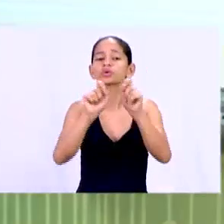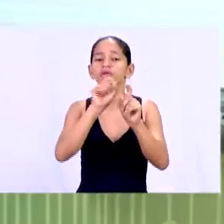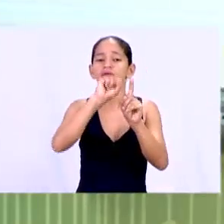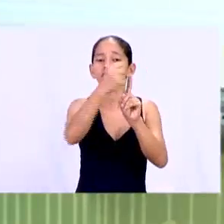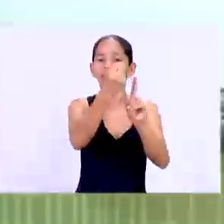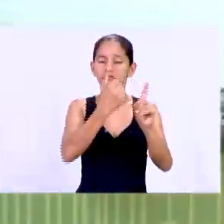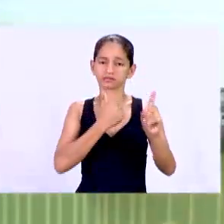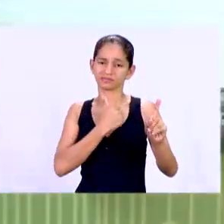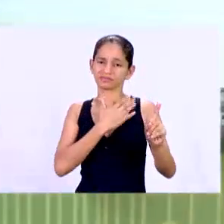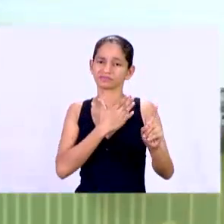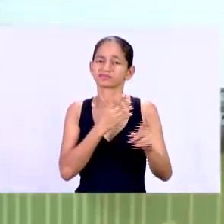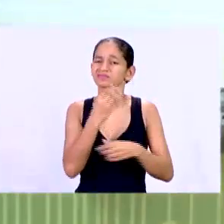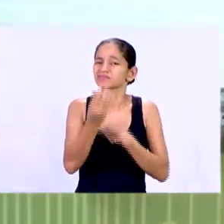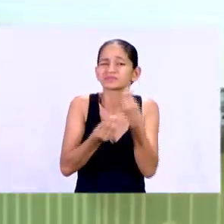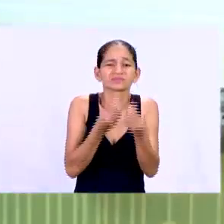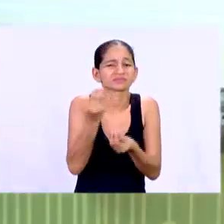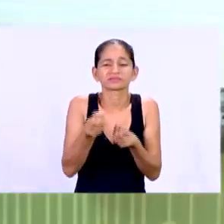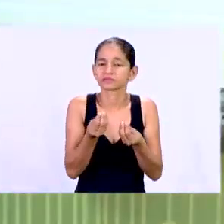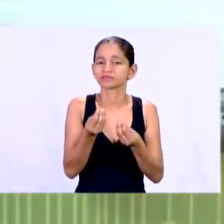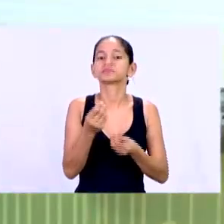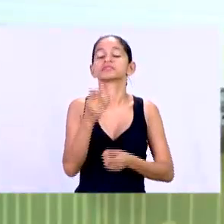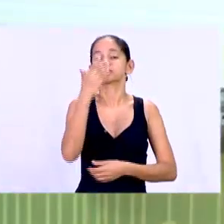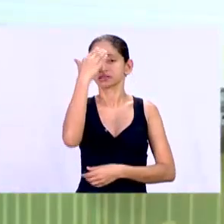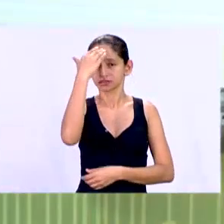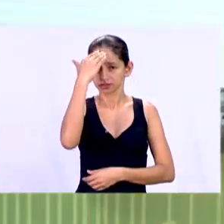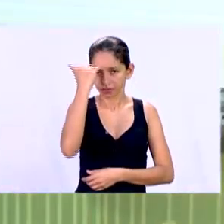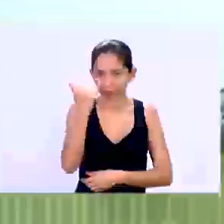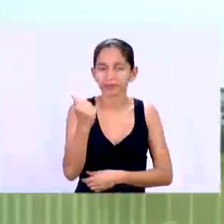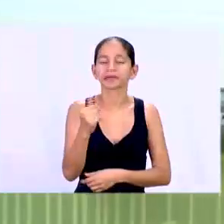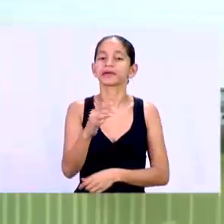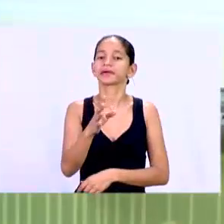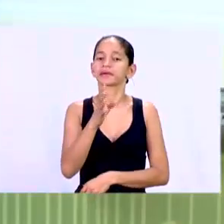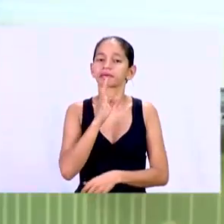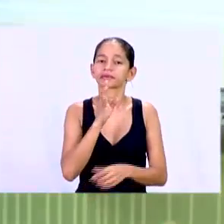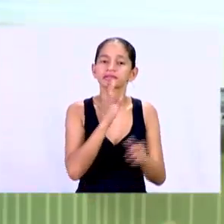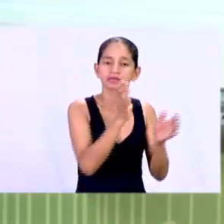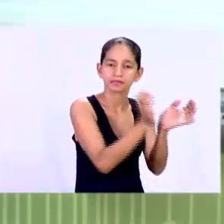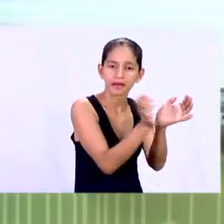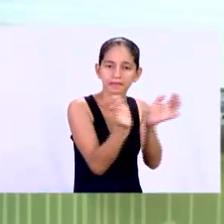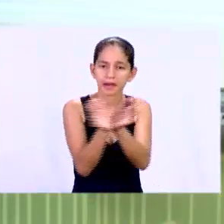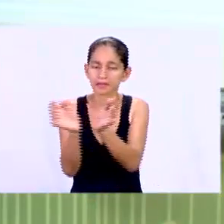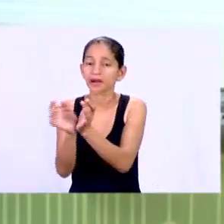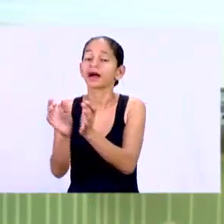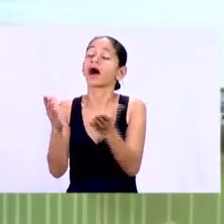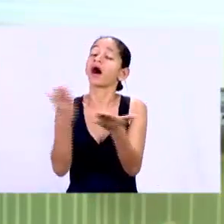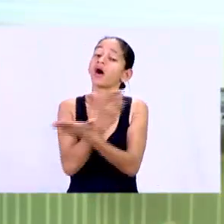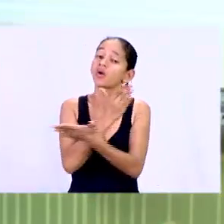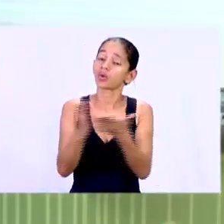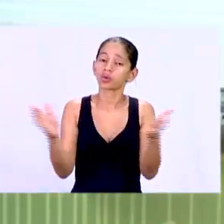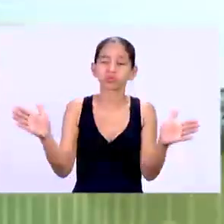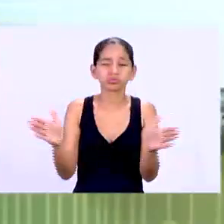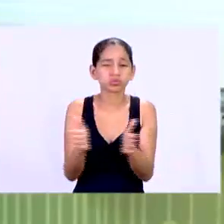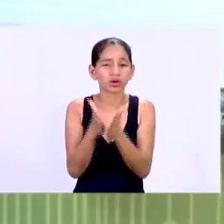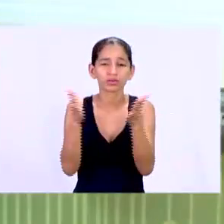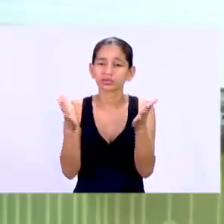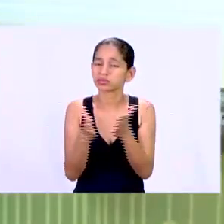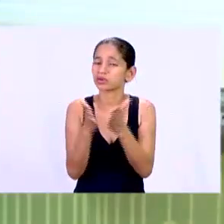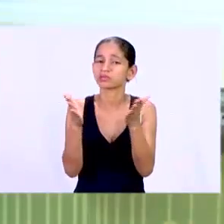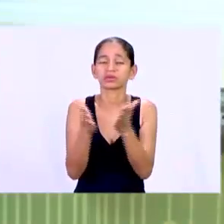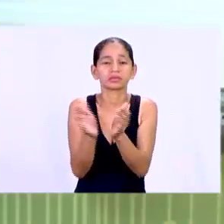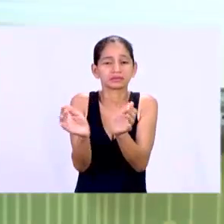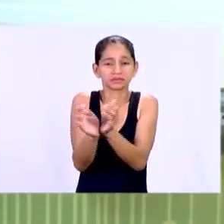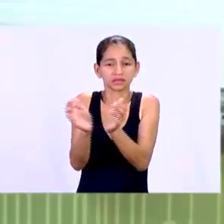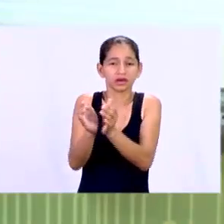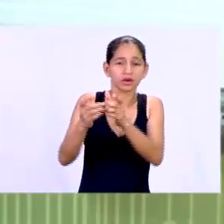que a gente vive, né? Uma exclusão de classes, né? Então nós temos um índice de pobreza muito alto,